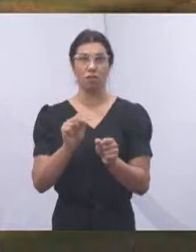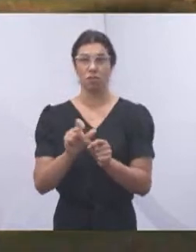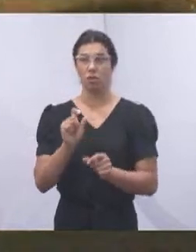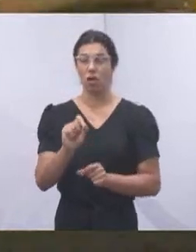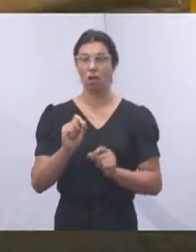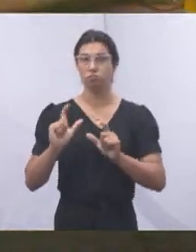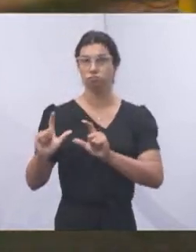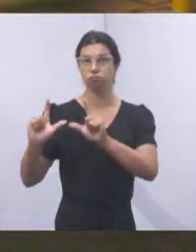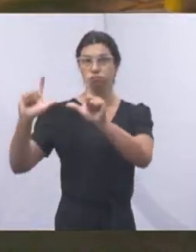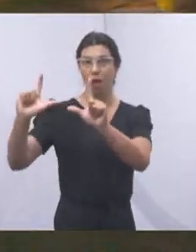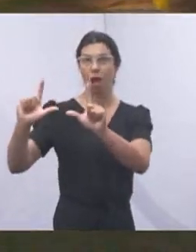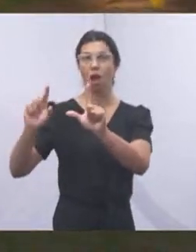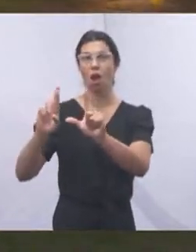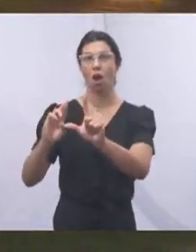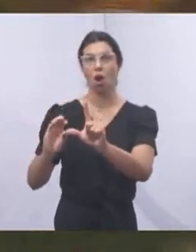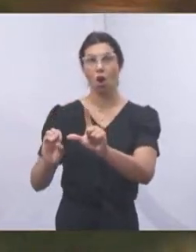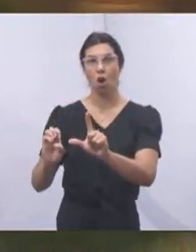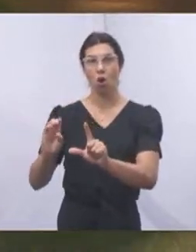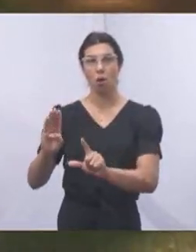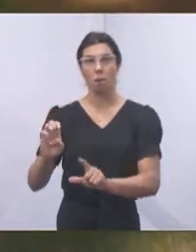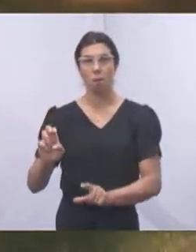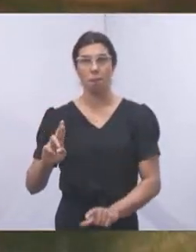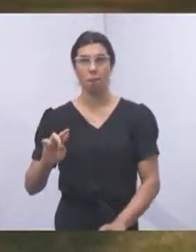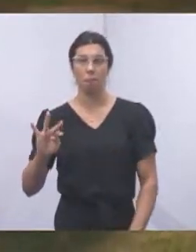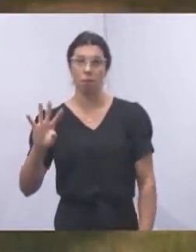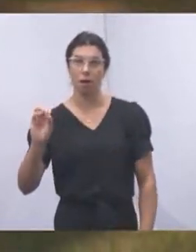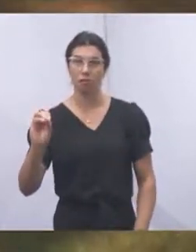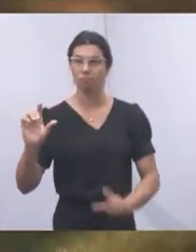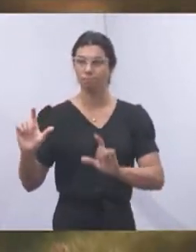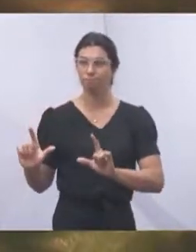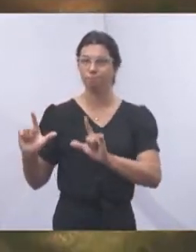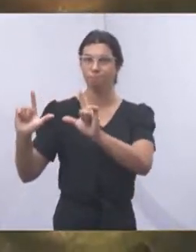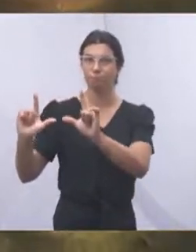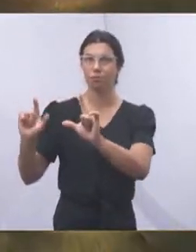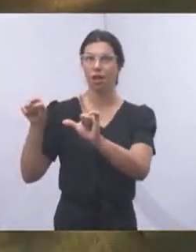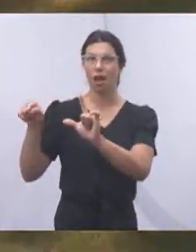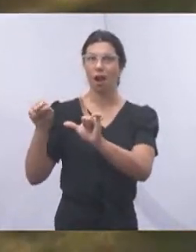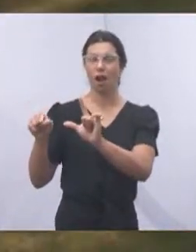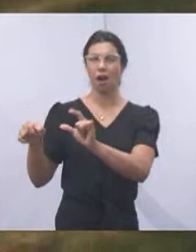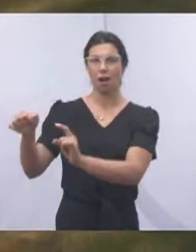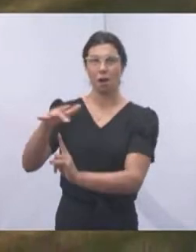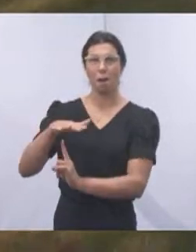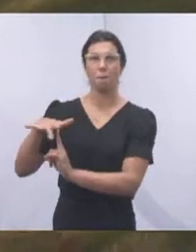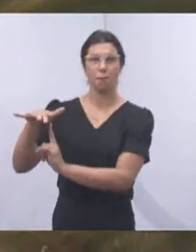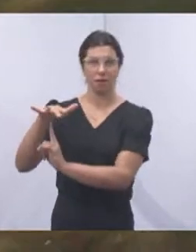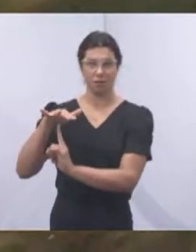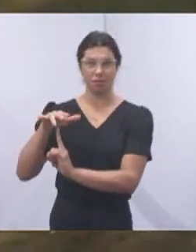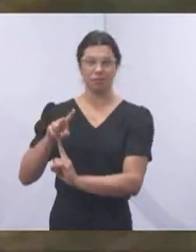placa com o nome de Roberto da Silva Francelino será colocada na Praça do Bandeira Branca 1.